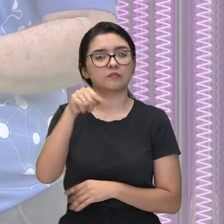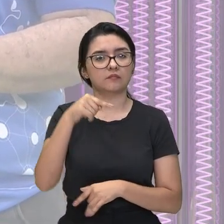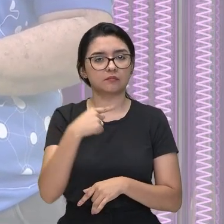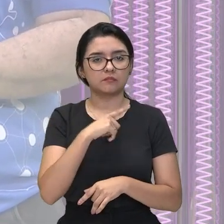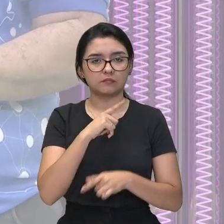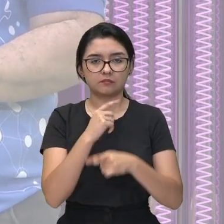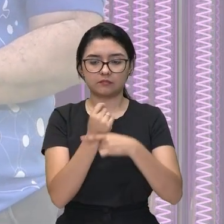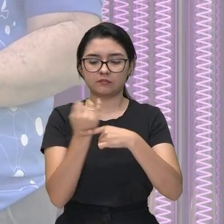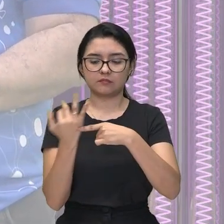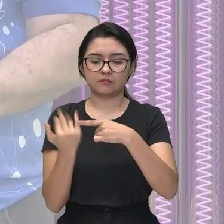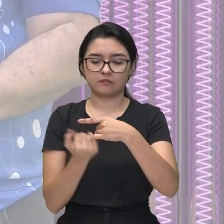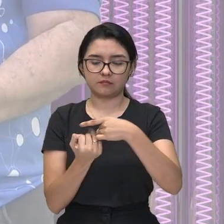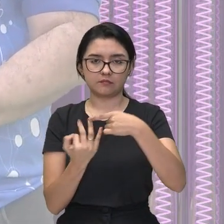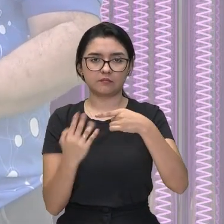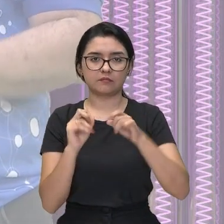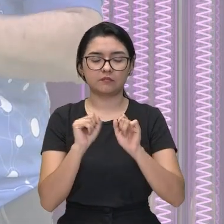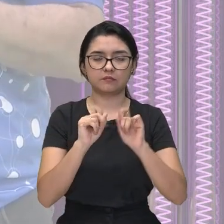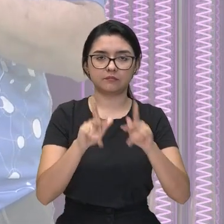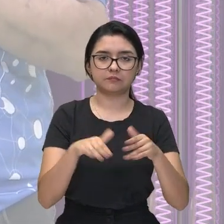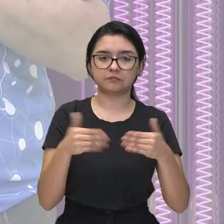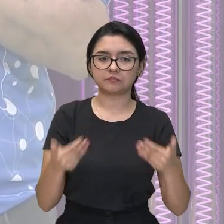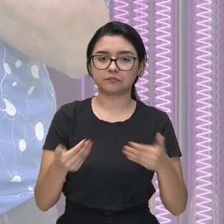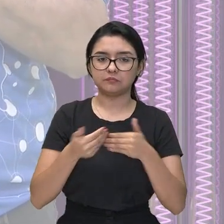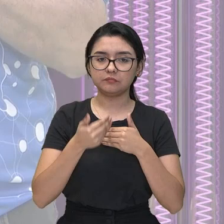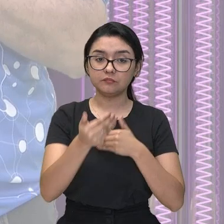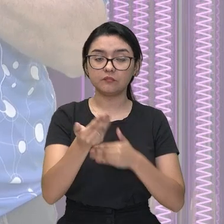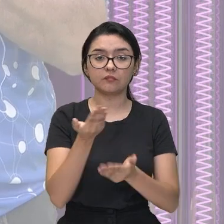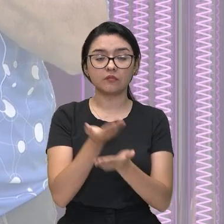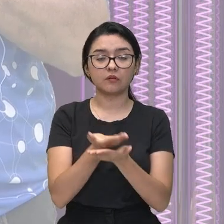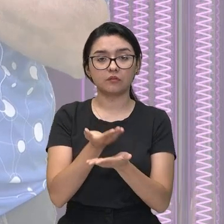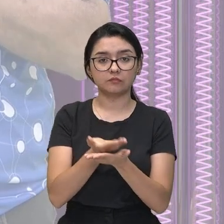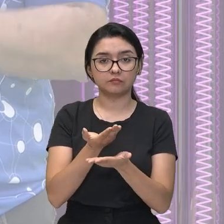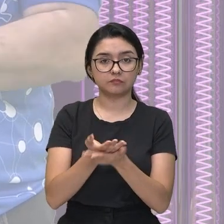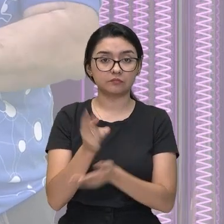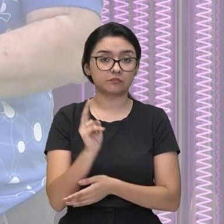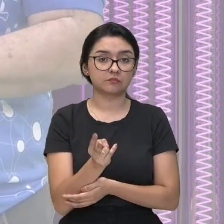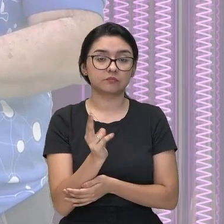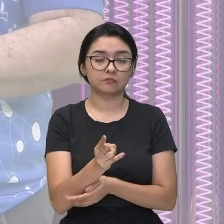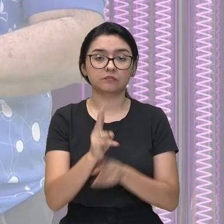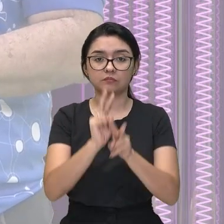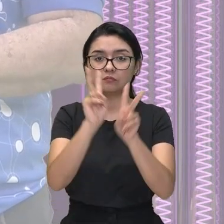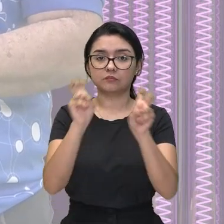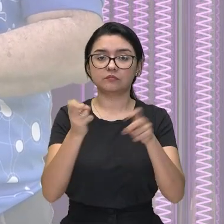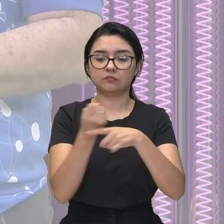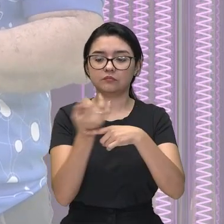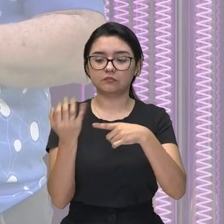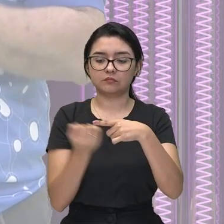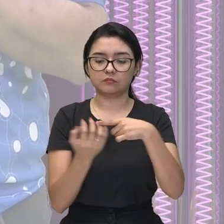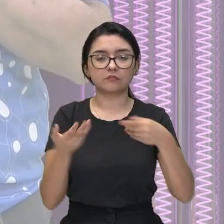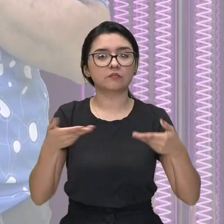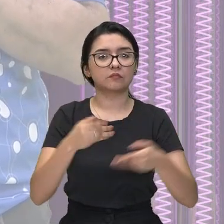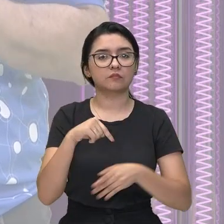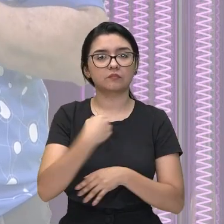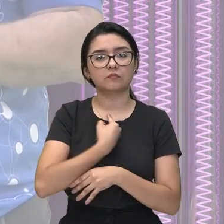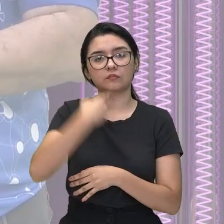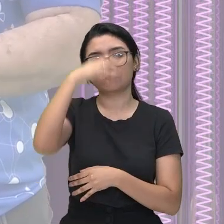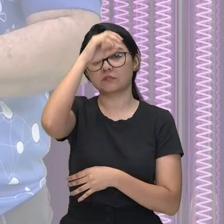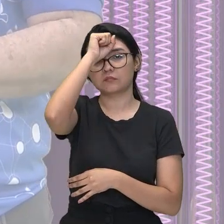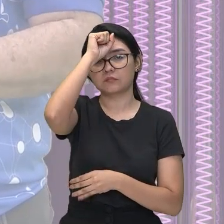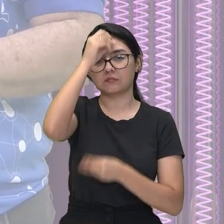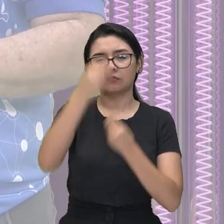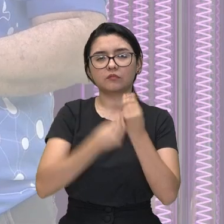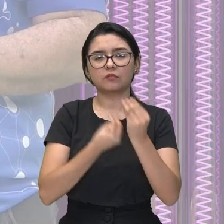eu queria mostrar para você. Tá legal? Vamos agora continuar o nosso estudo sobre frações, porque nós vamos aprender agora a leitura